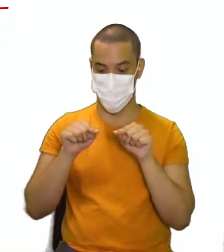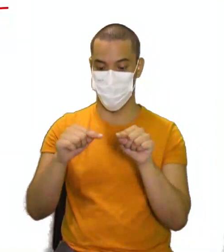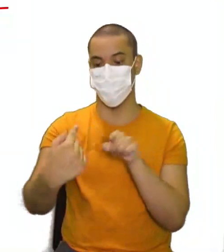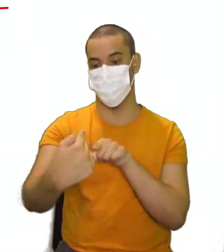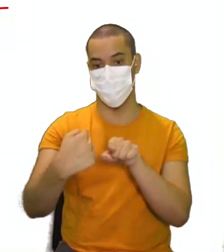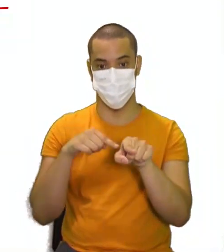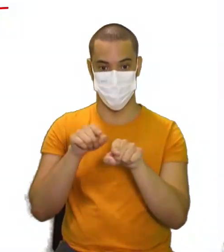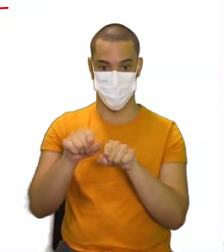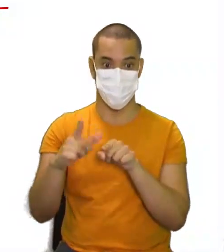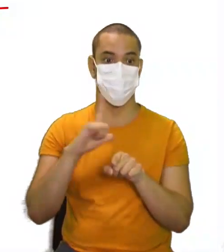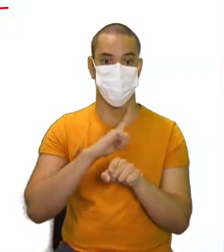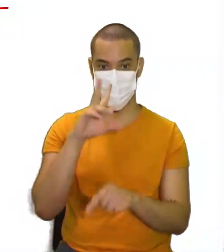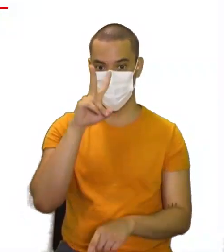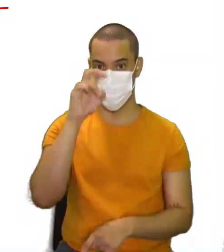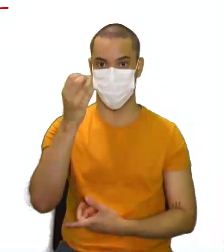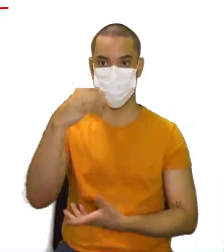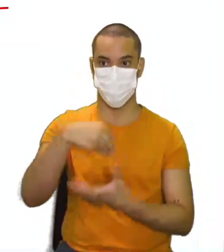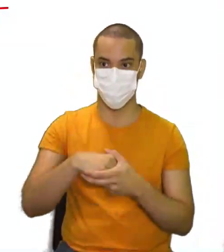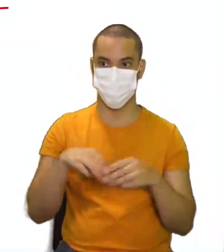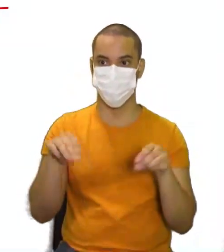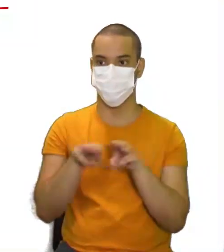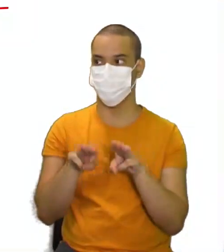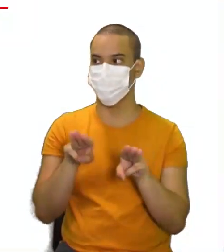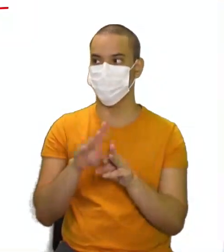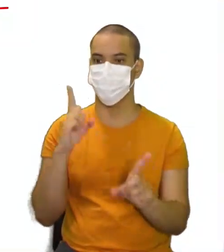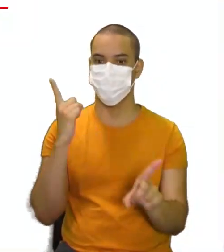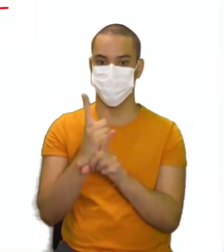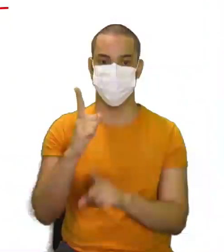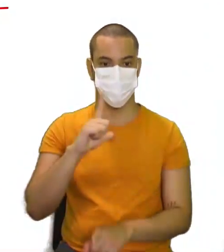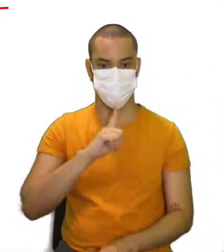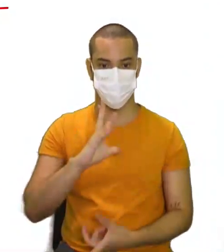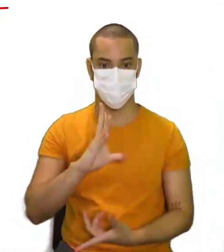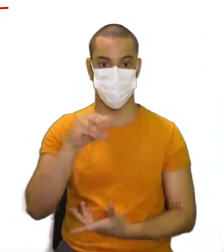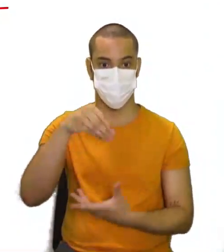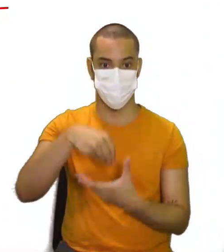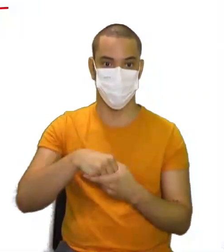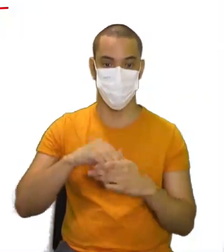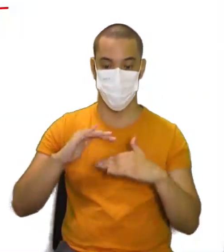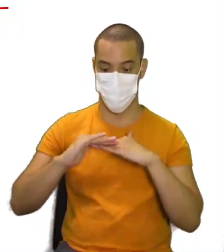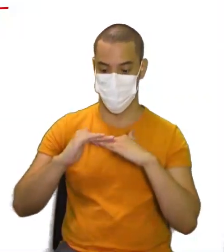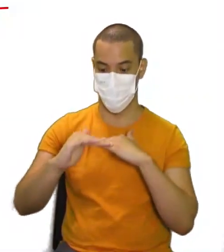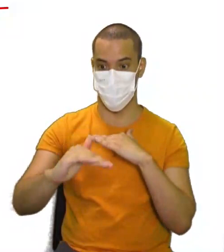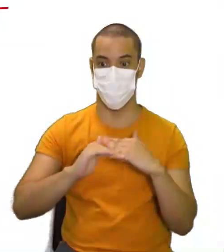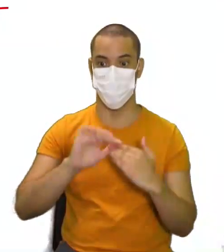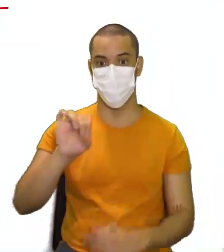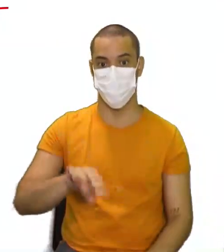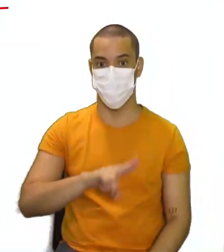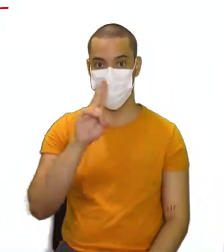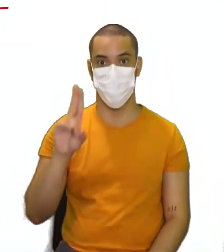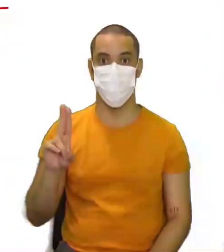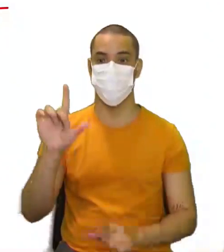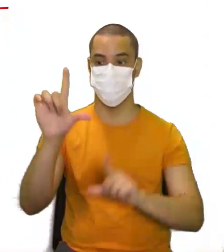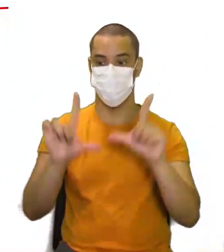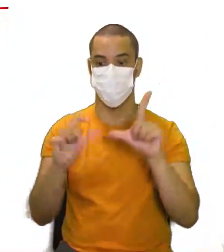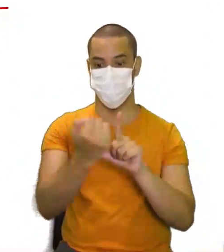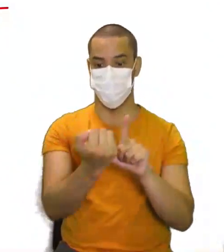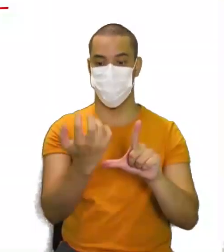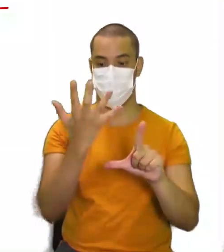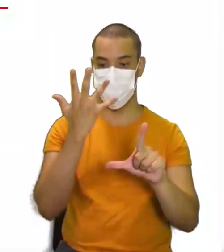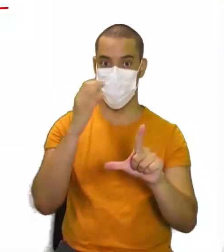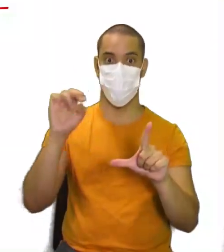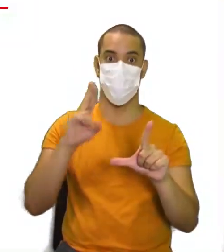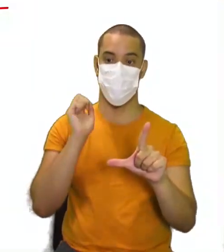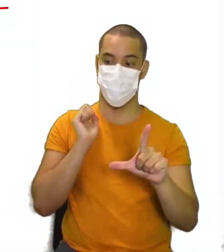B, a força magnética, no caso, age, né, perpendicular ao plano. Ou vai sair da TV, ou